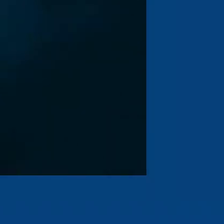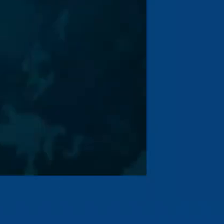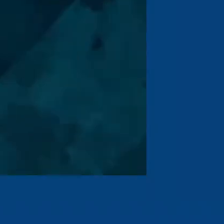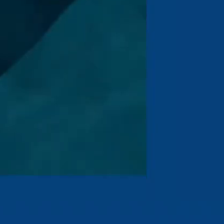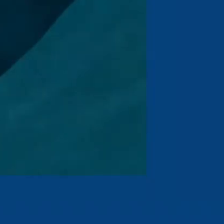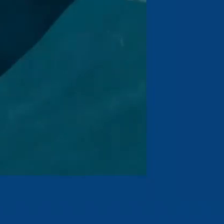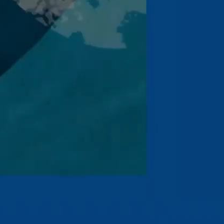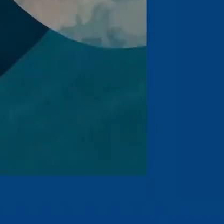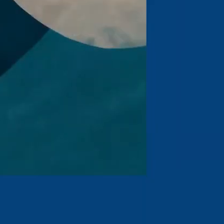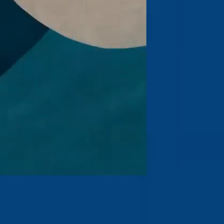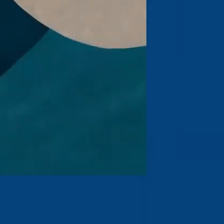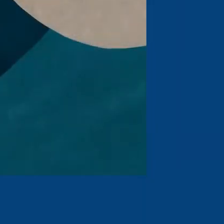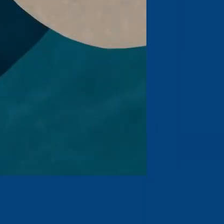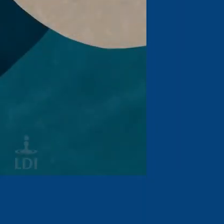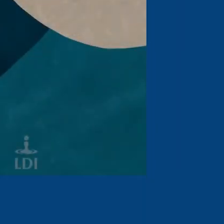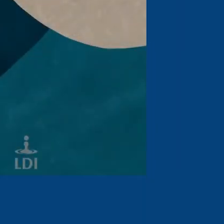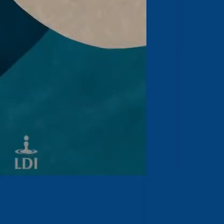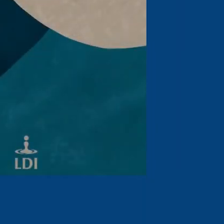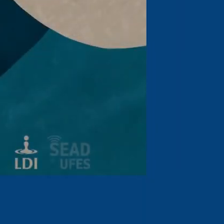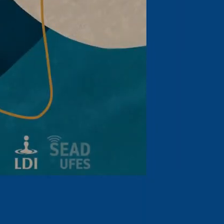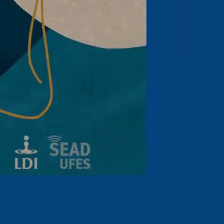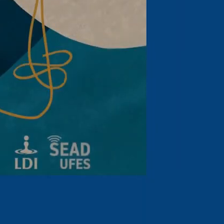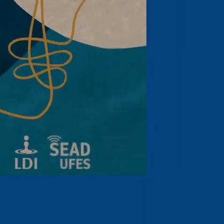E aí